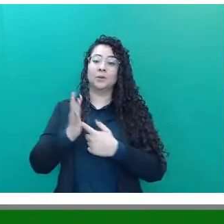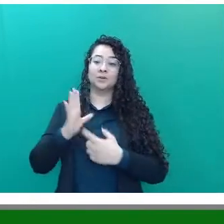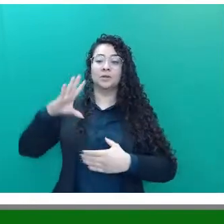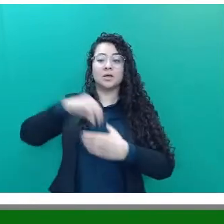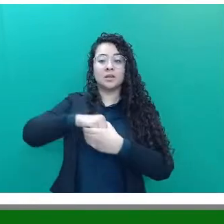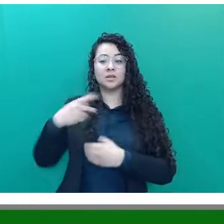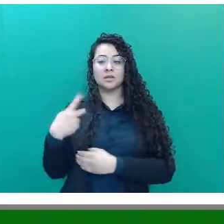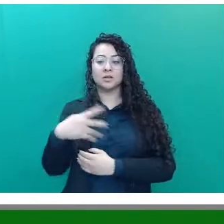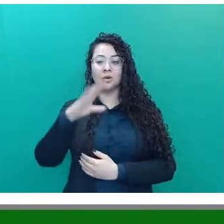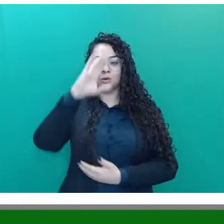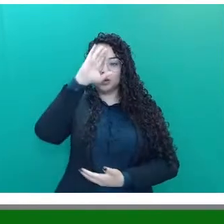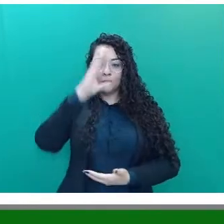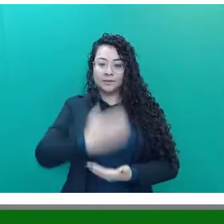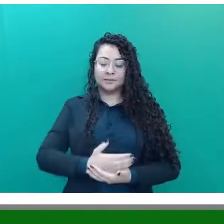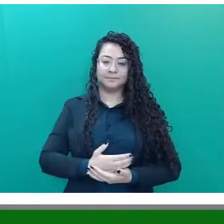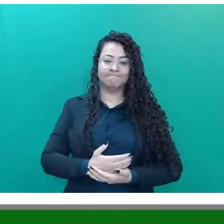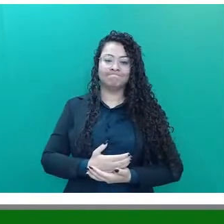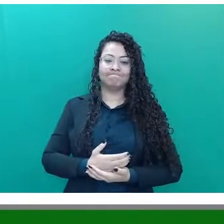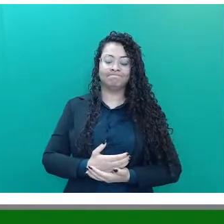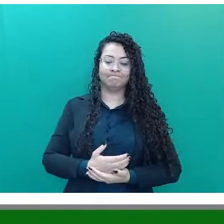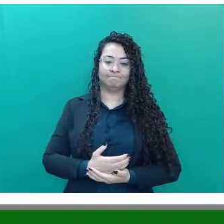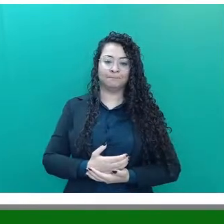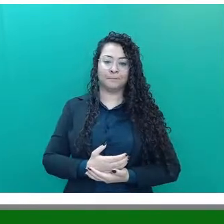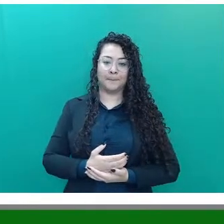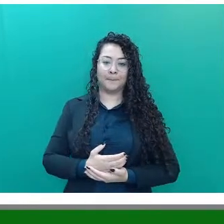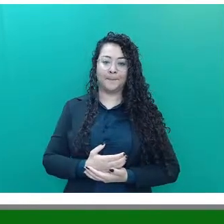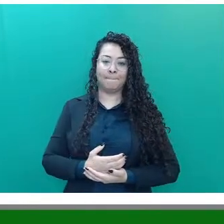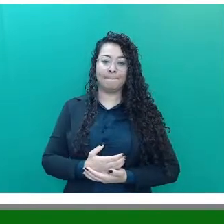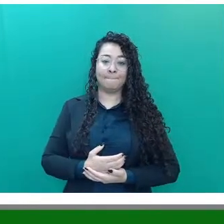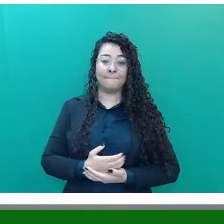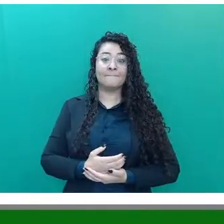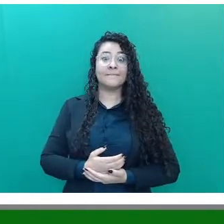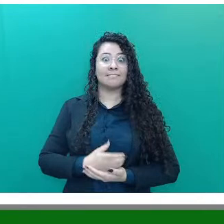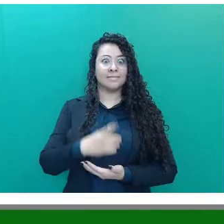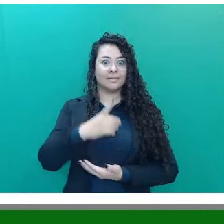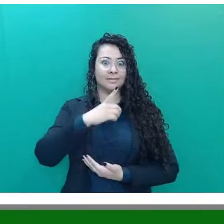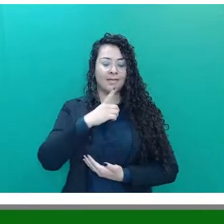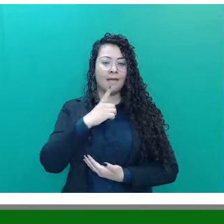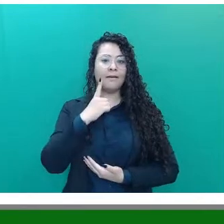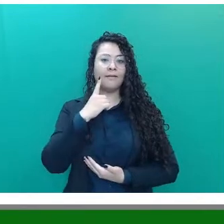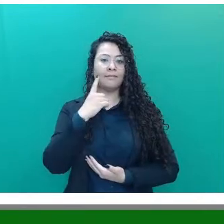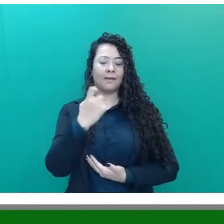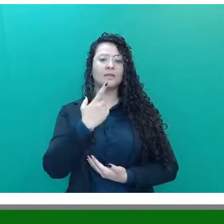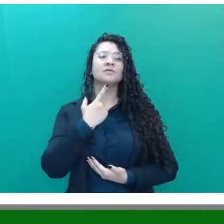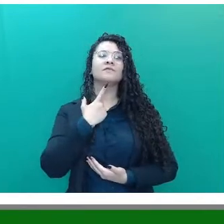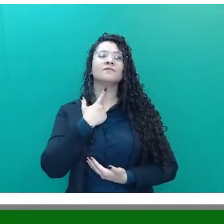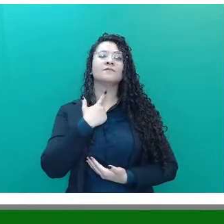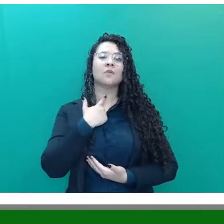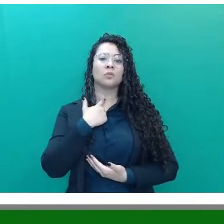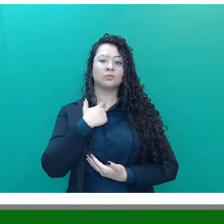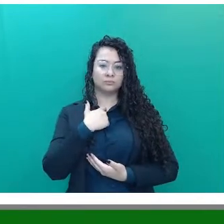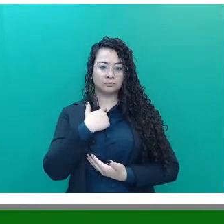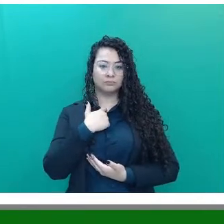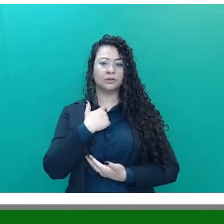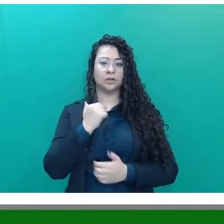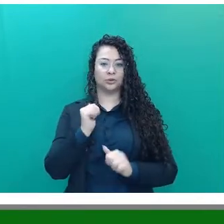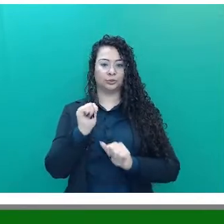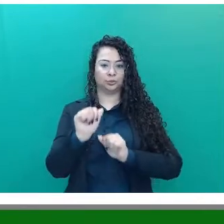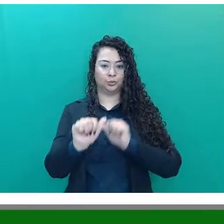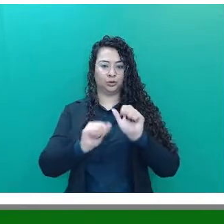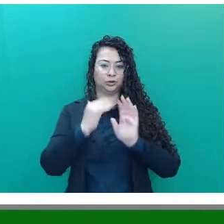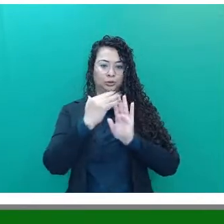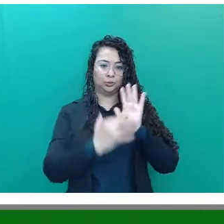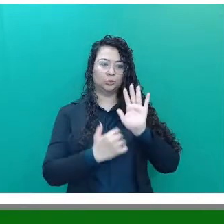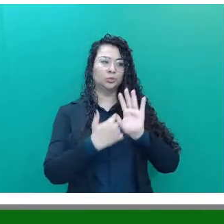que existe esse interesse, esse movimento, mas é preciso ter toda